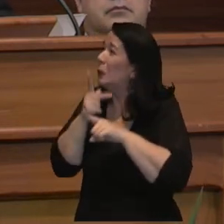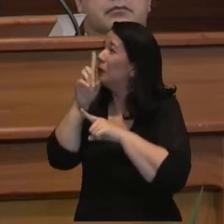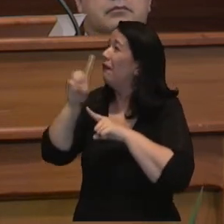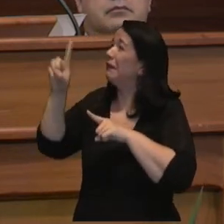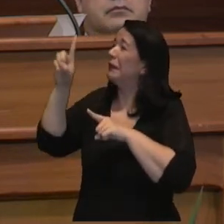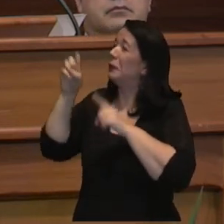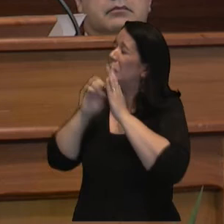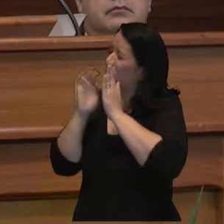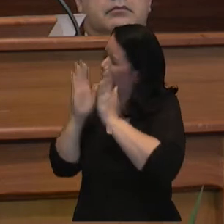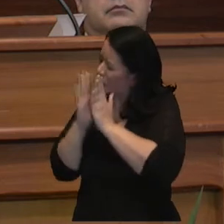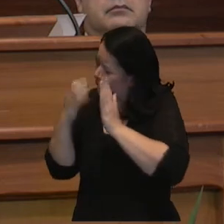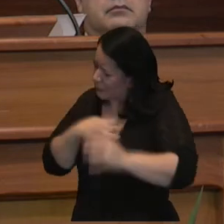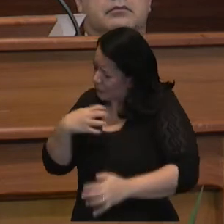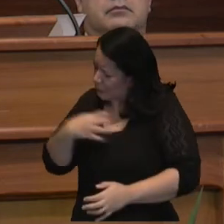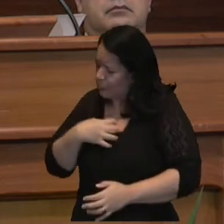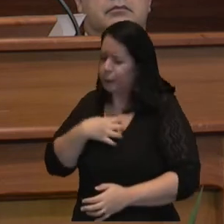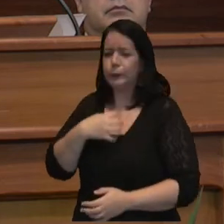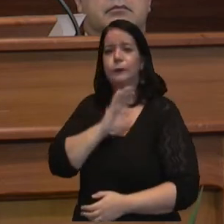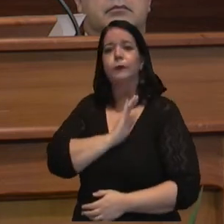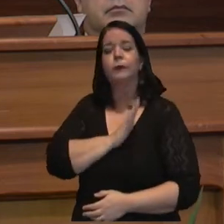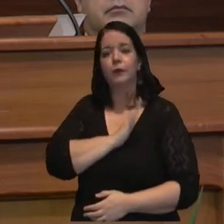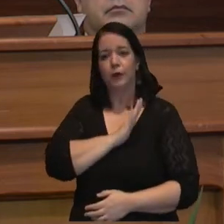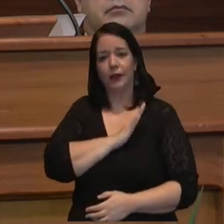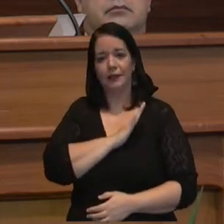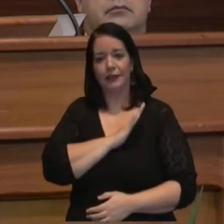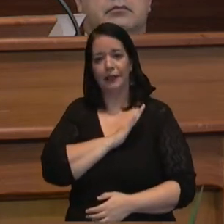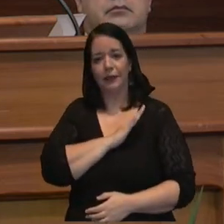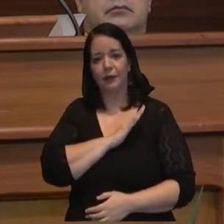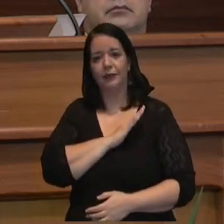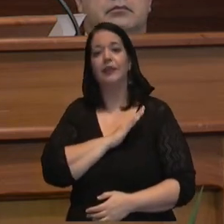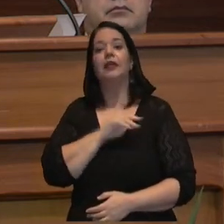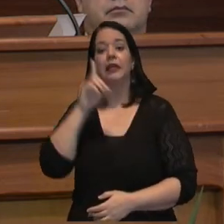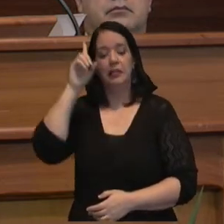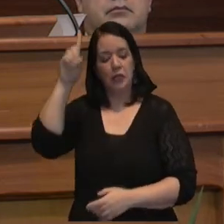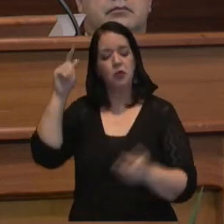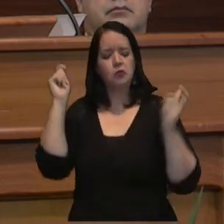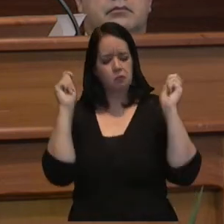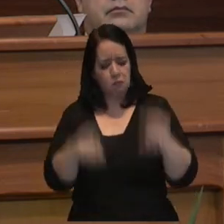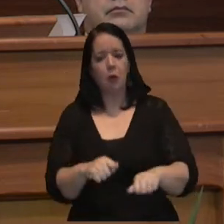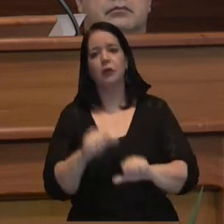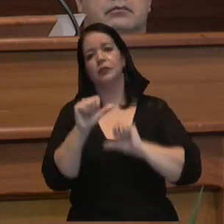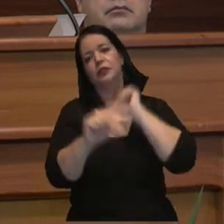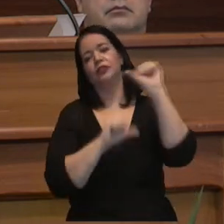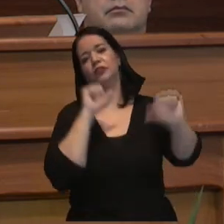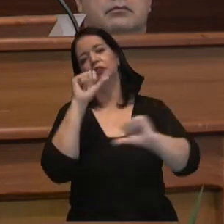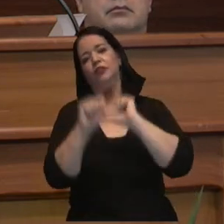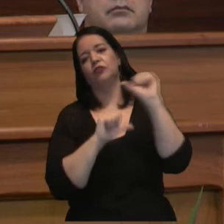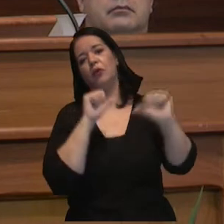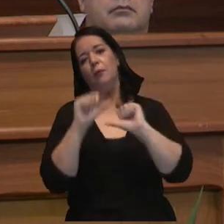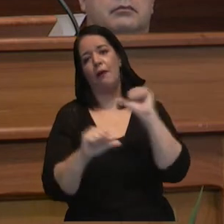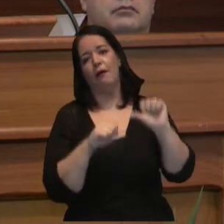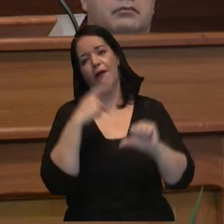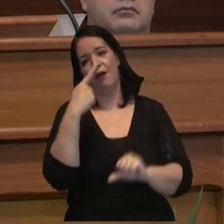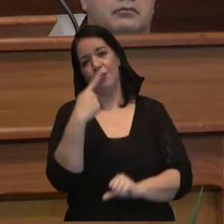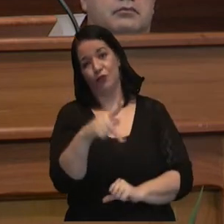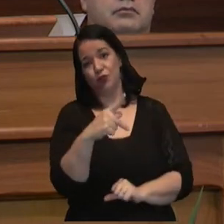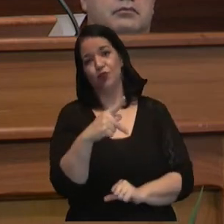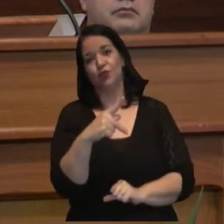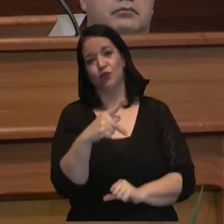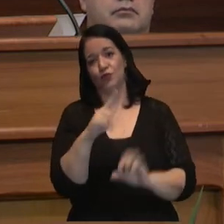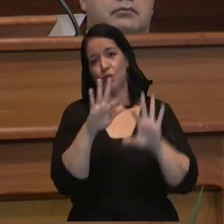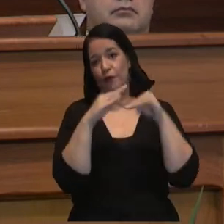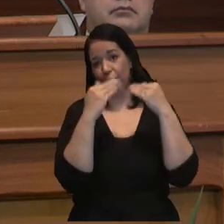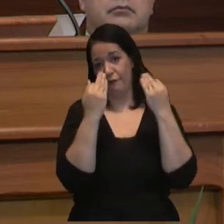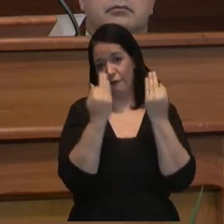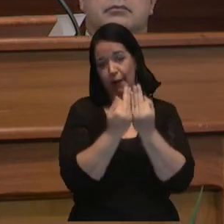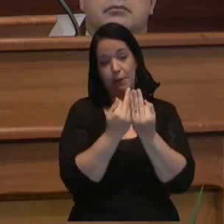uma mudança, queridos, na sua casa, nesta hora, neste mês do lar, num abrir e